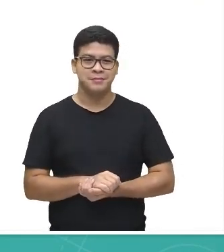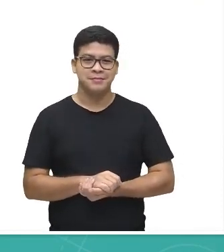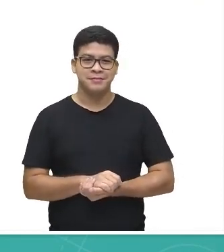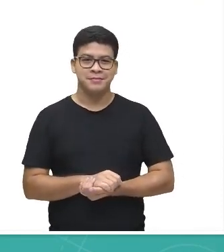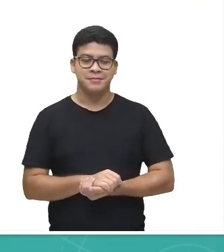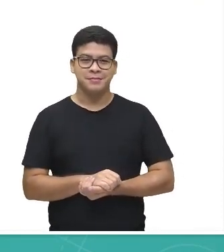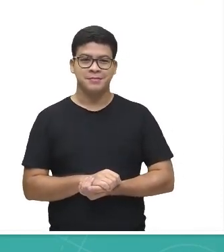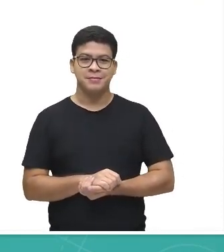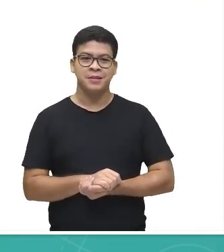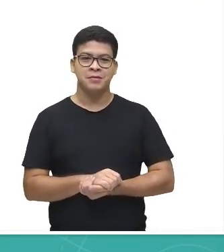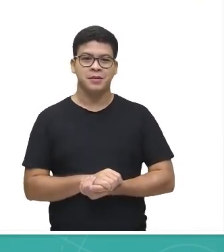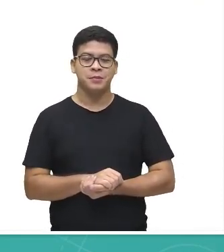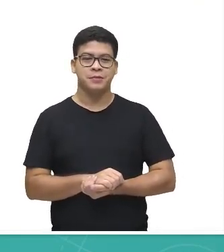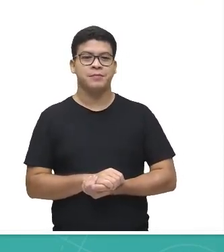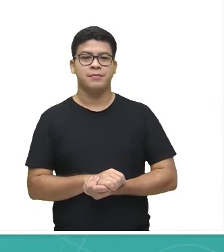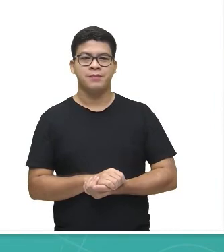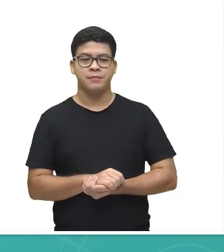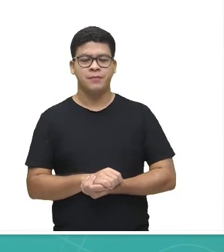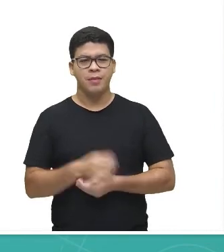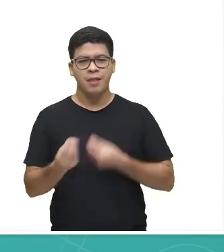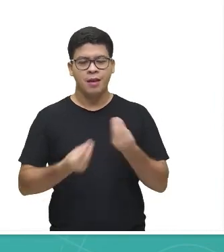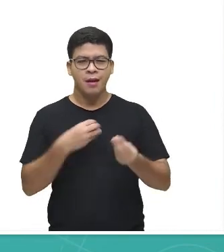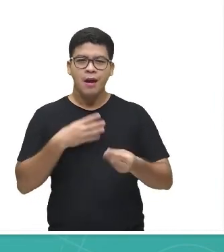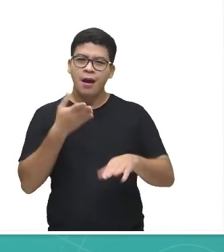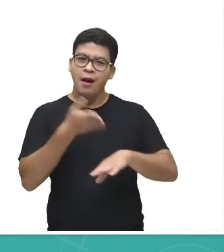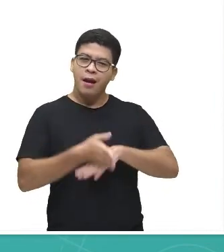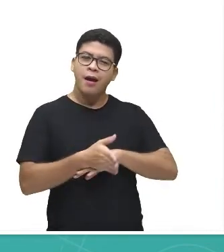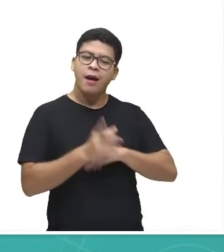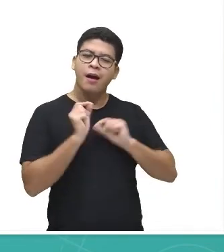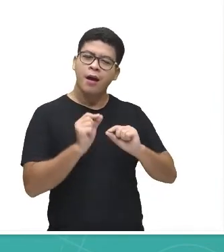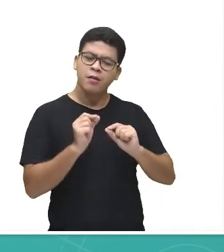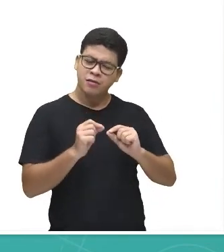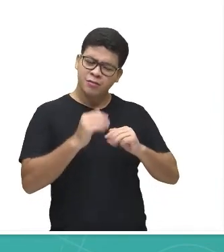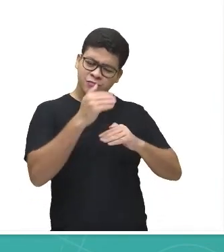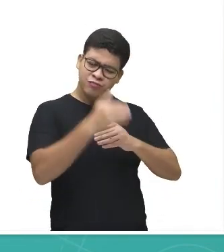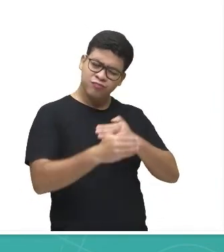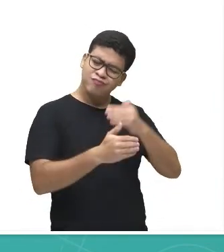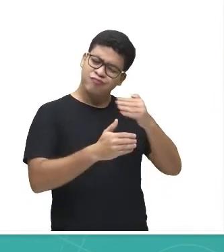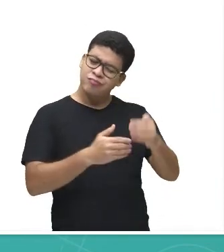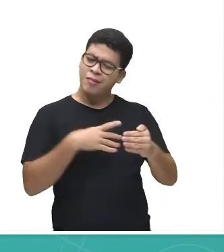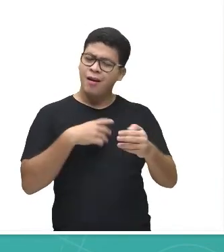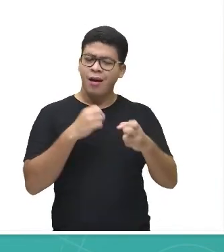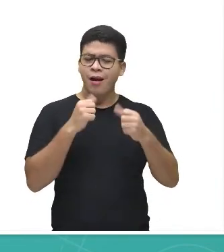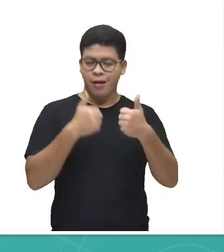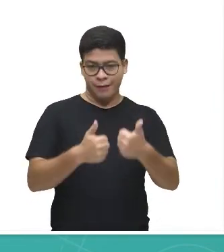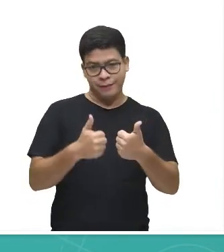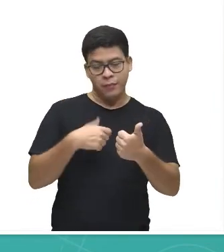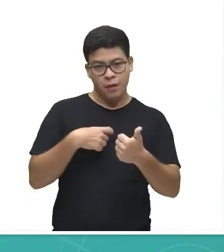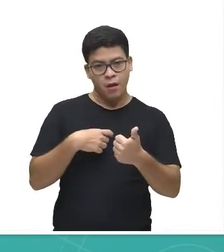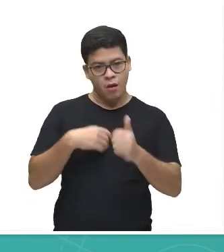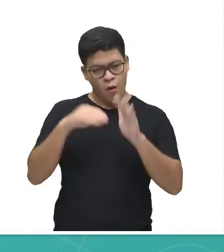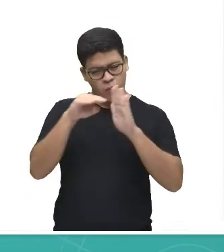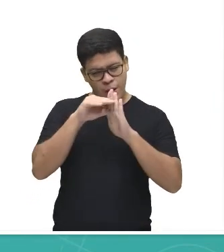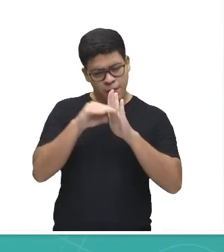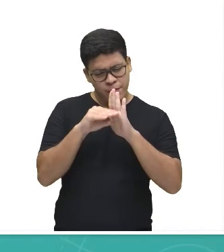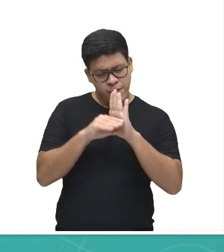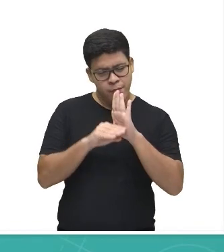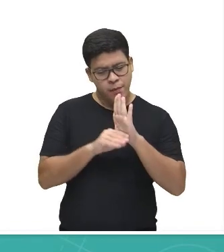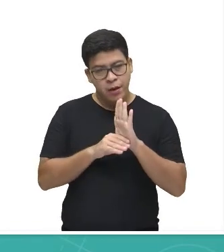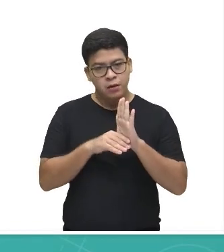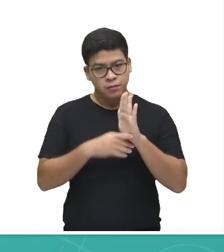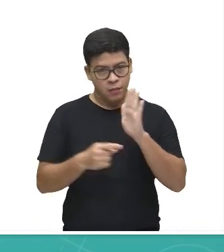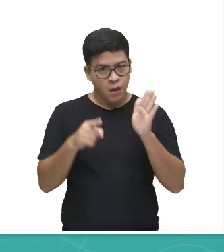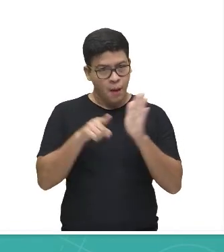fazer. Dá para a gente fazer passo a passo para a gente relembrar como é que faz? Claro que sim. Vamos lá então, resolver a questão de número